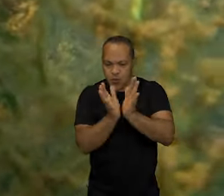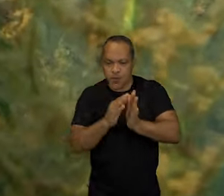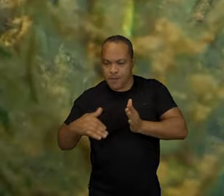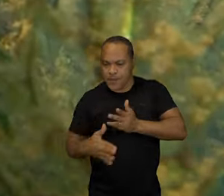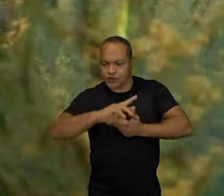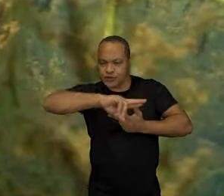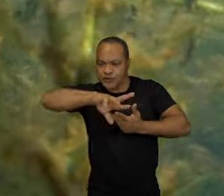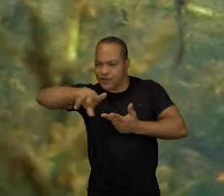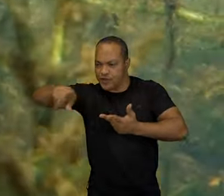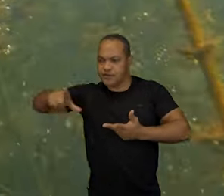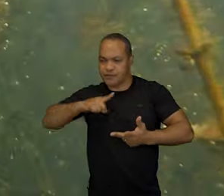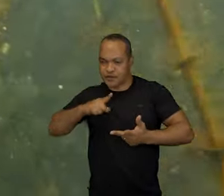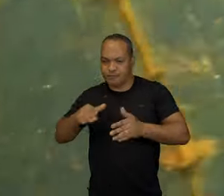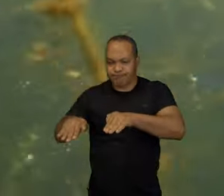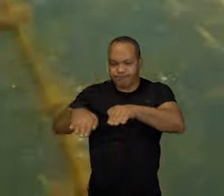espécies